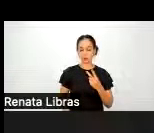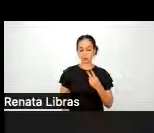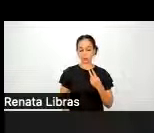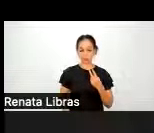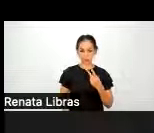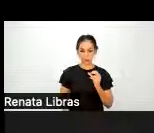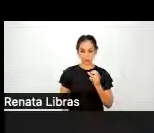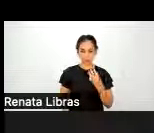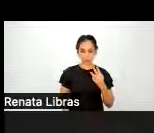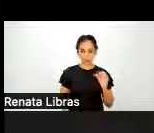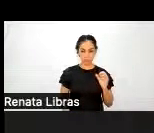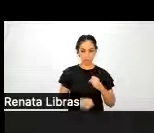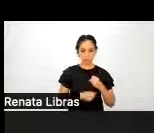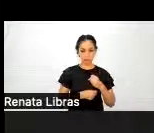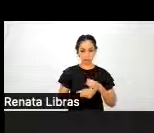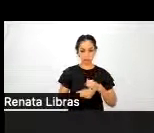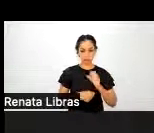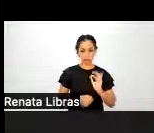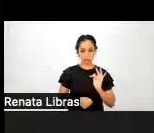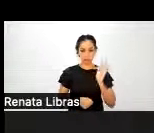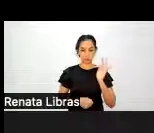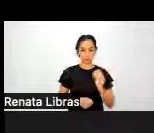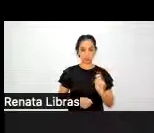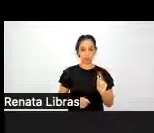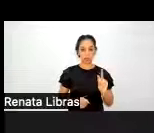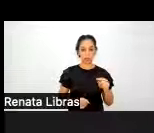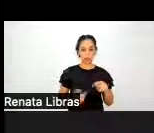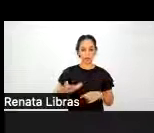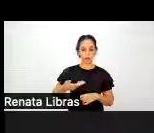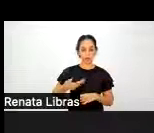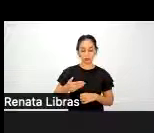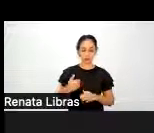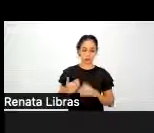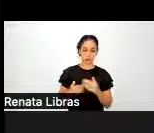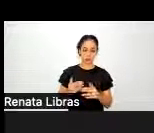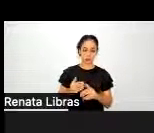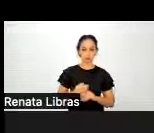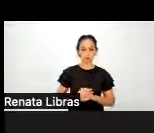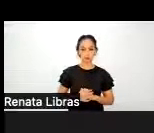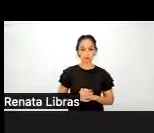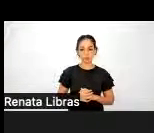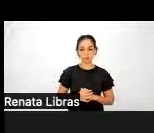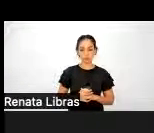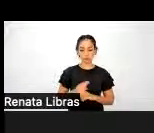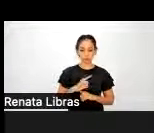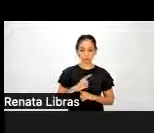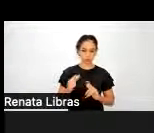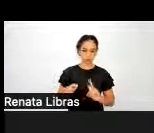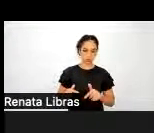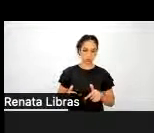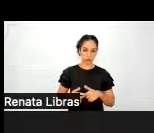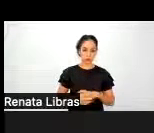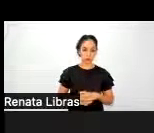está funcionando como um acelerador desse programa, né? A partir de uma ação. A ideia